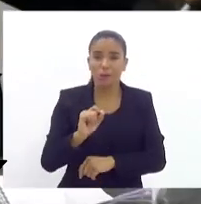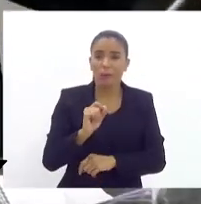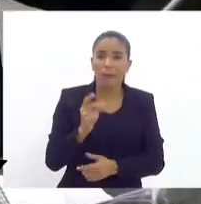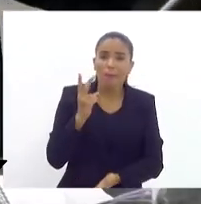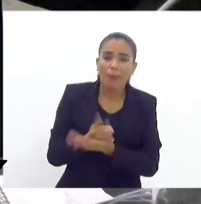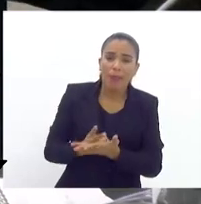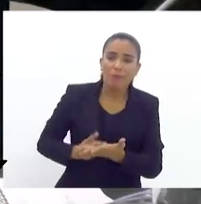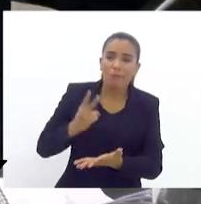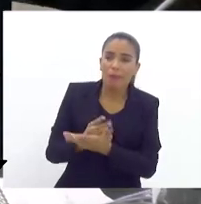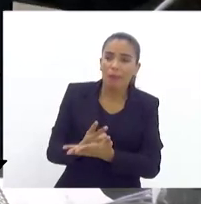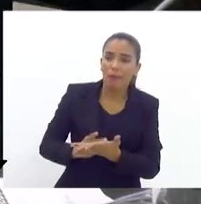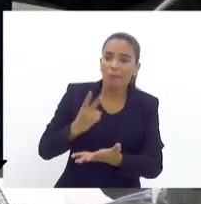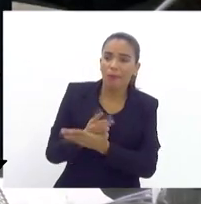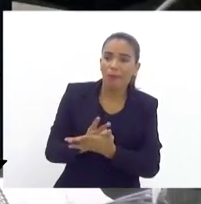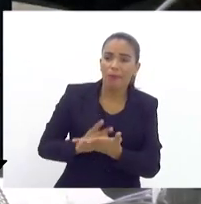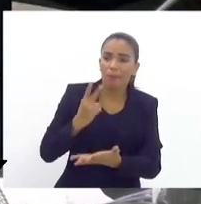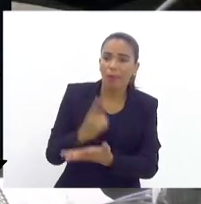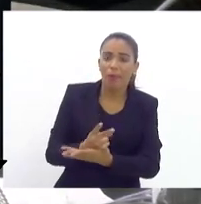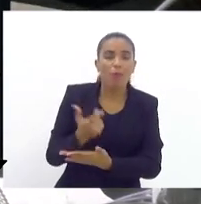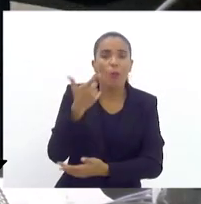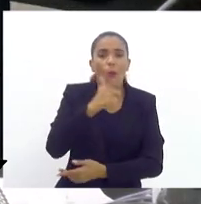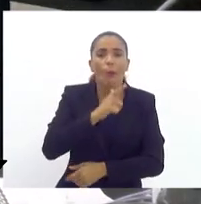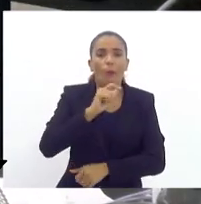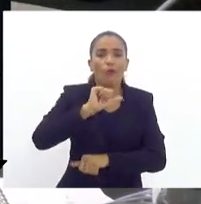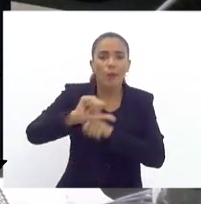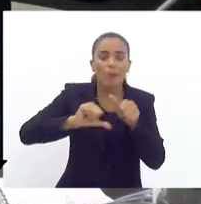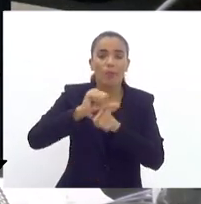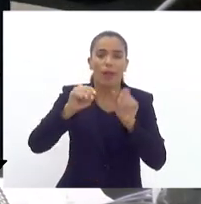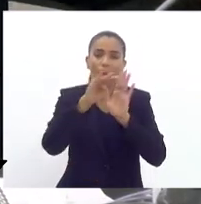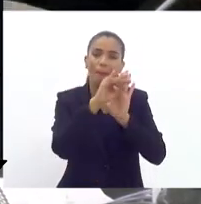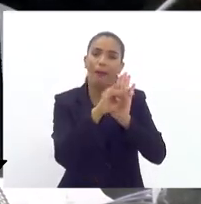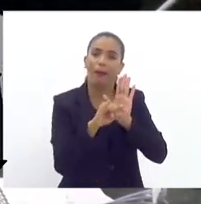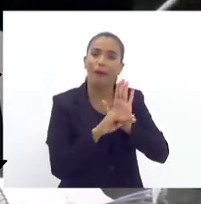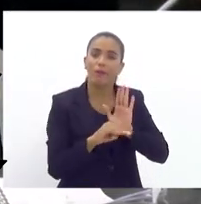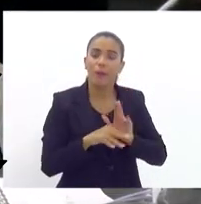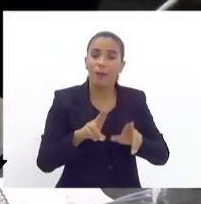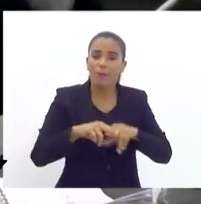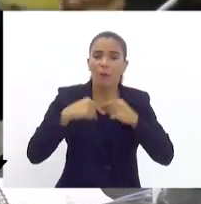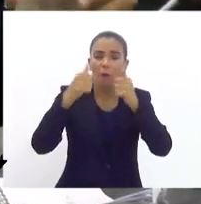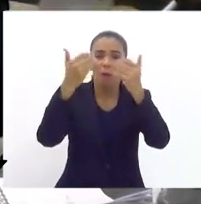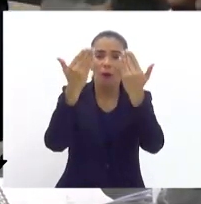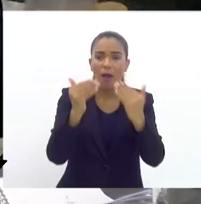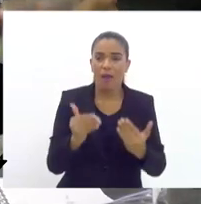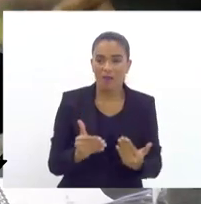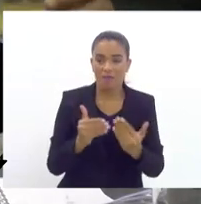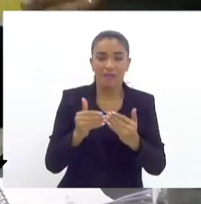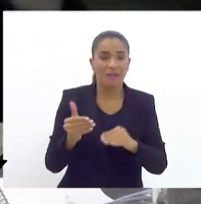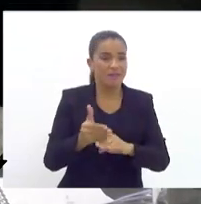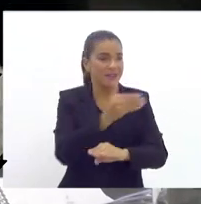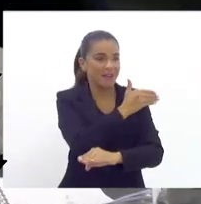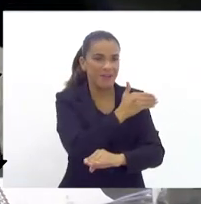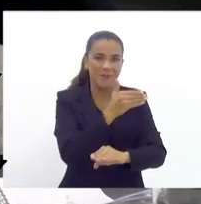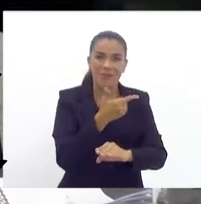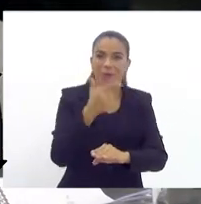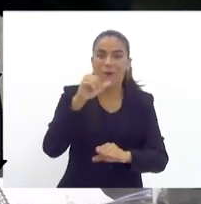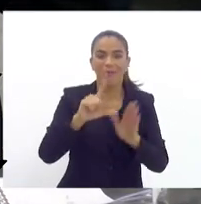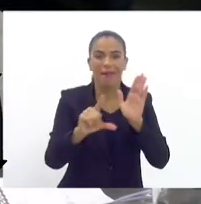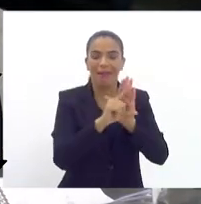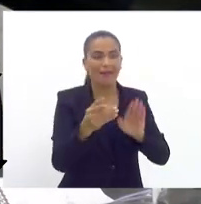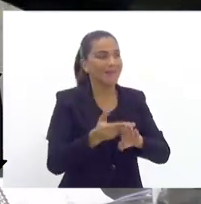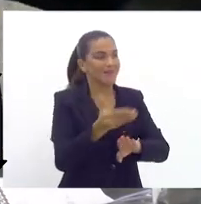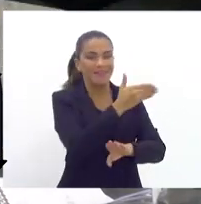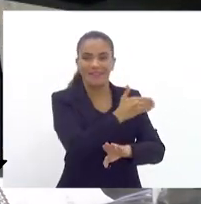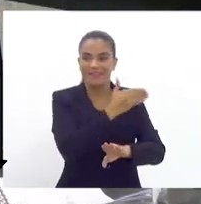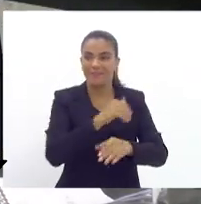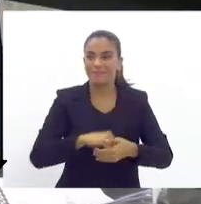aqui e não começa a conseguir abordar pautas que são importantes por conta de uma avaliação anterior de outra legislatura, enfim. Então, eu